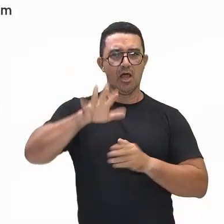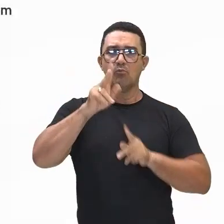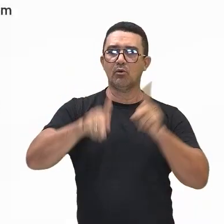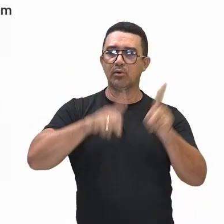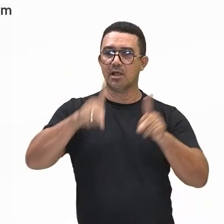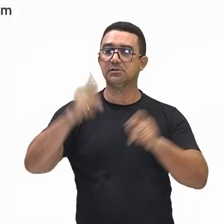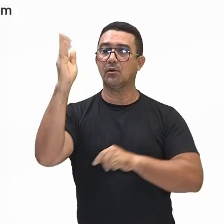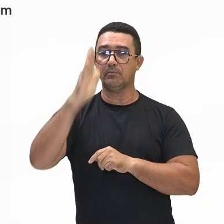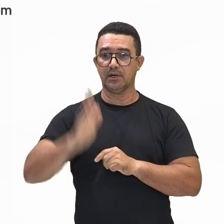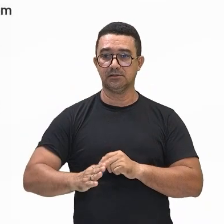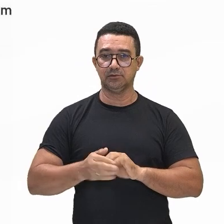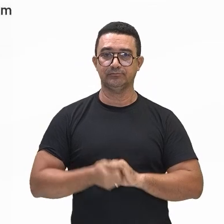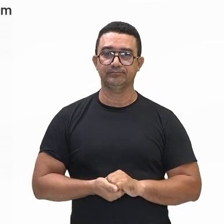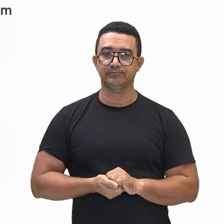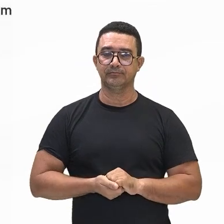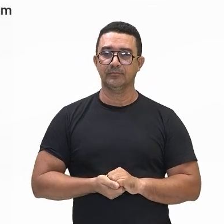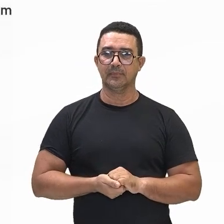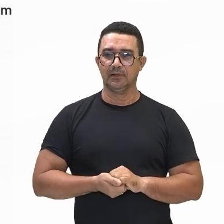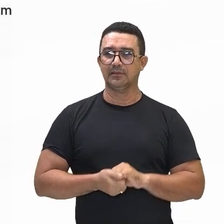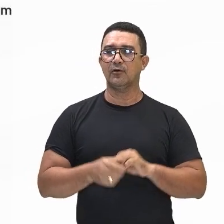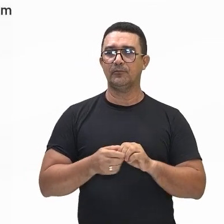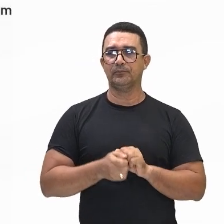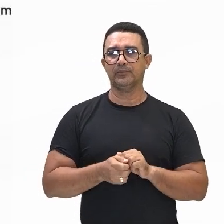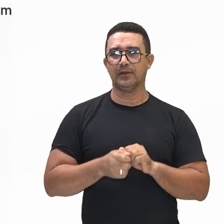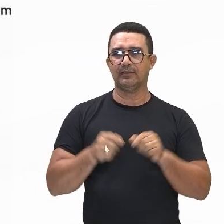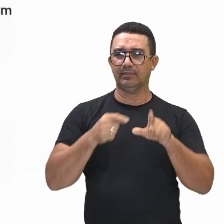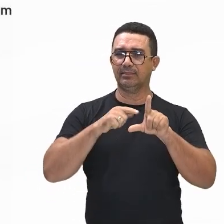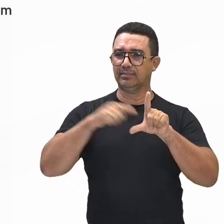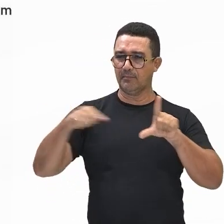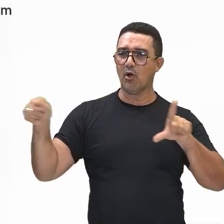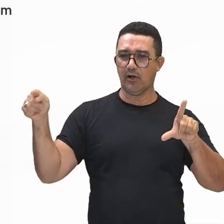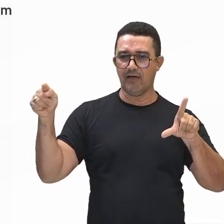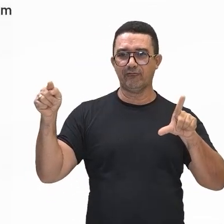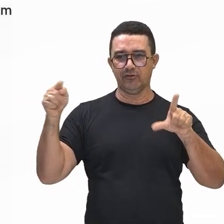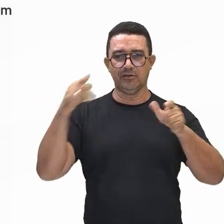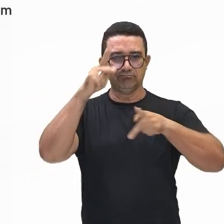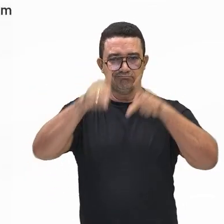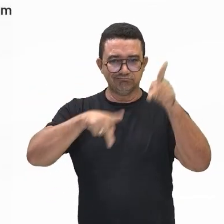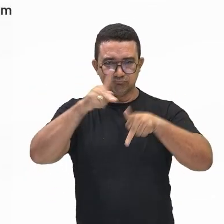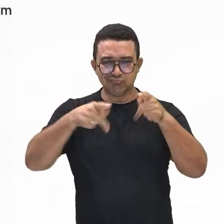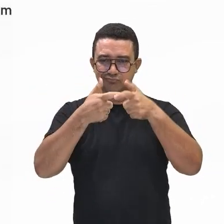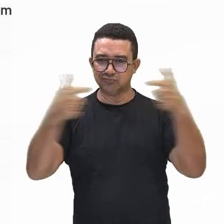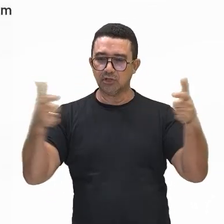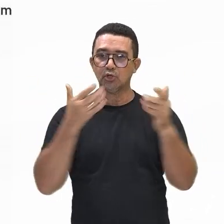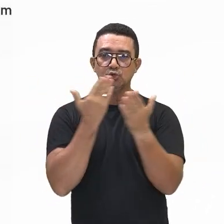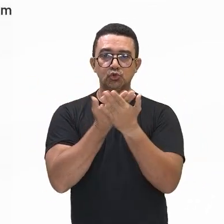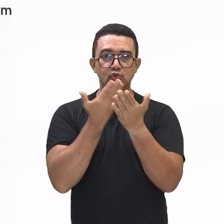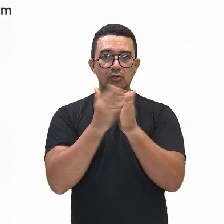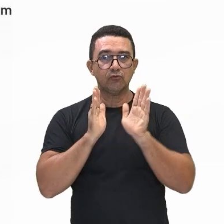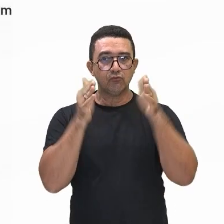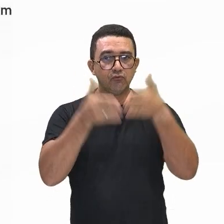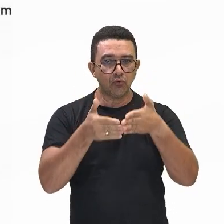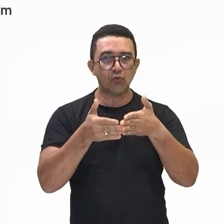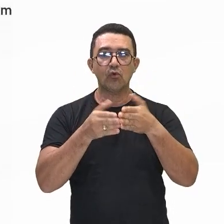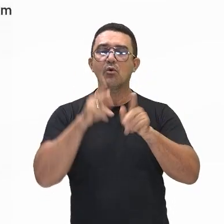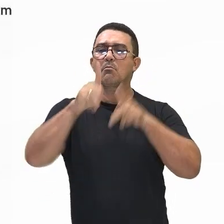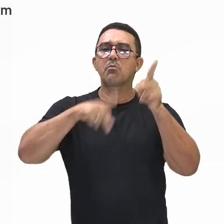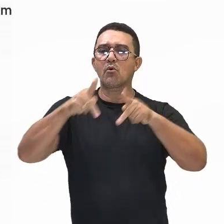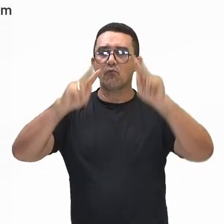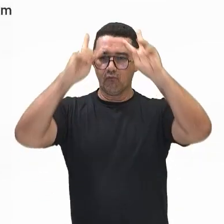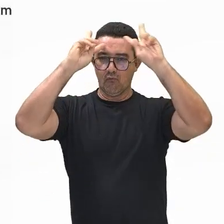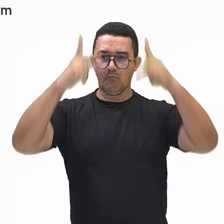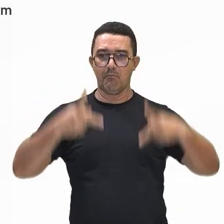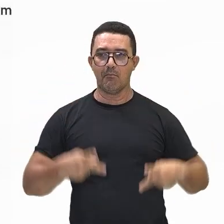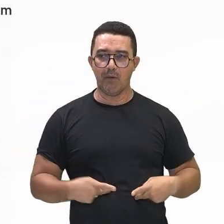só, gente, a demografia vai se dedicar ao quê? Aos estudos das populações humanas. E isso vai estar ligado